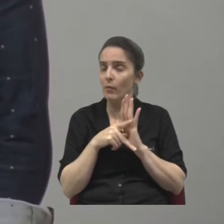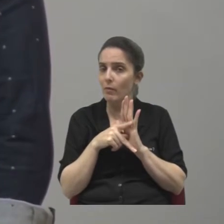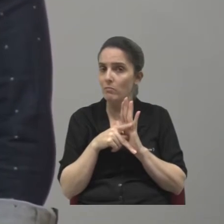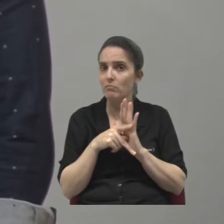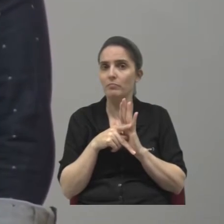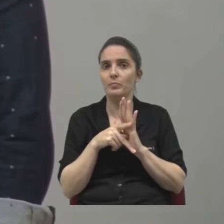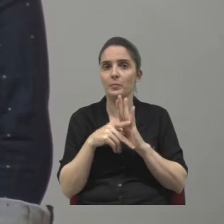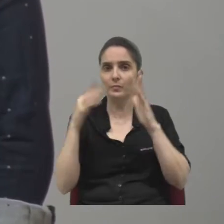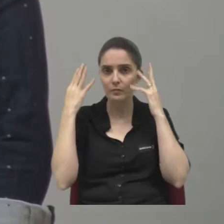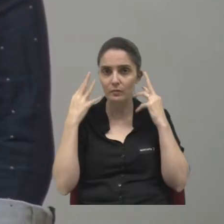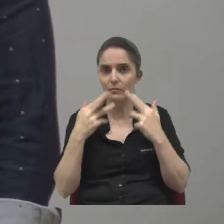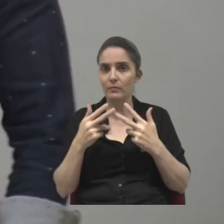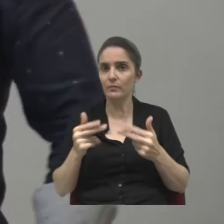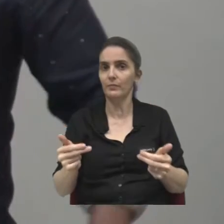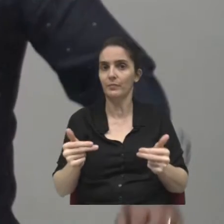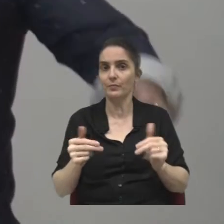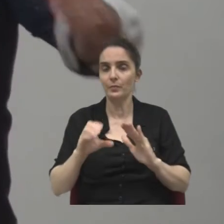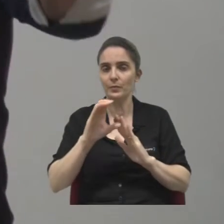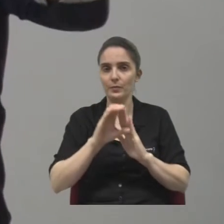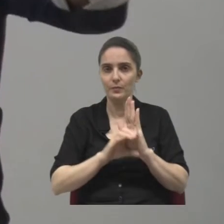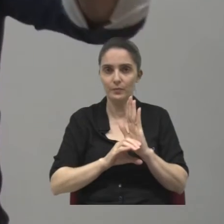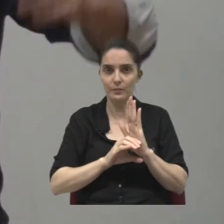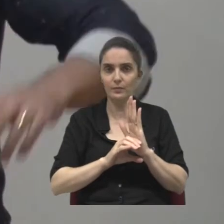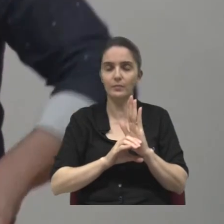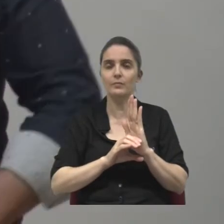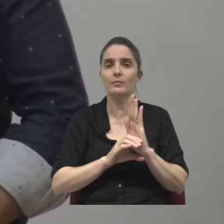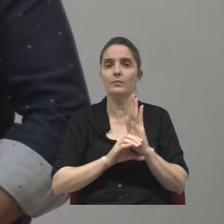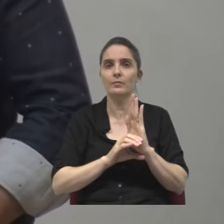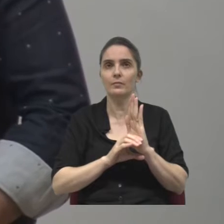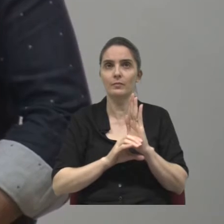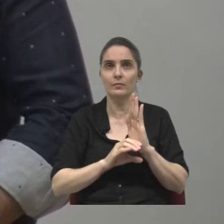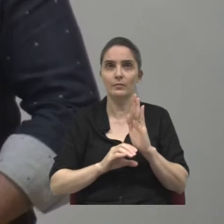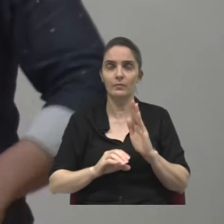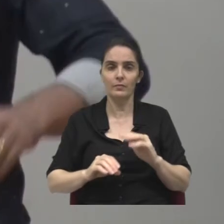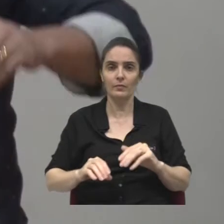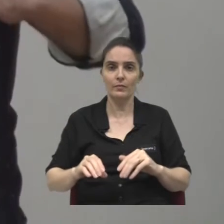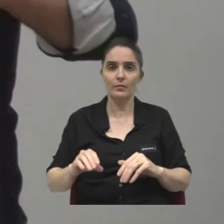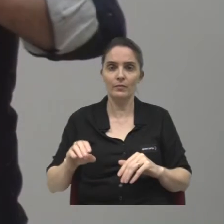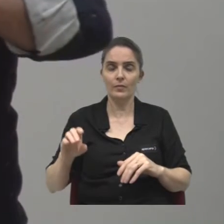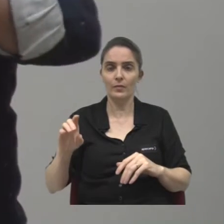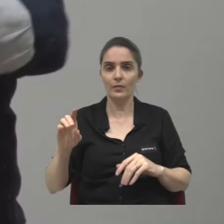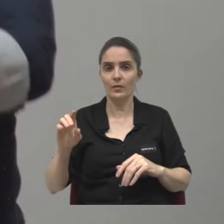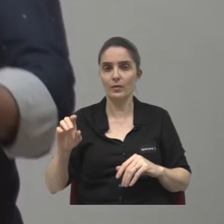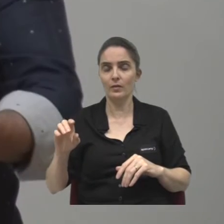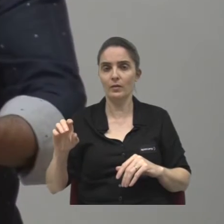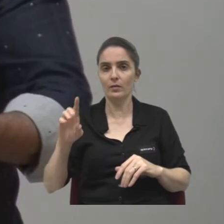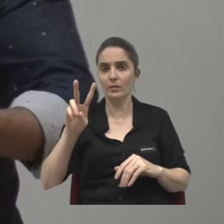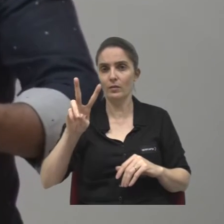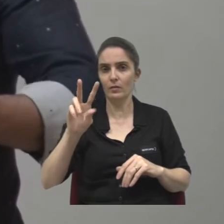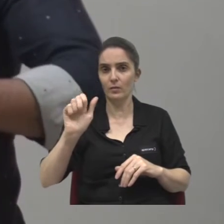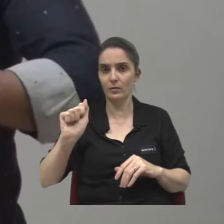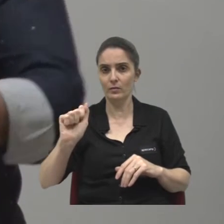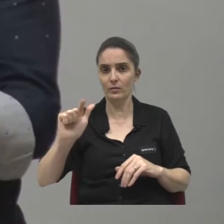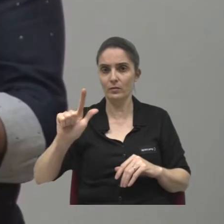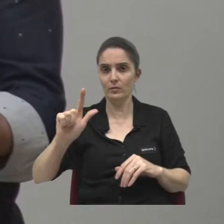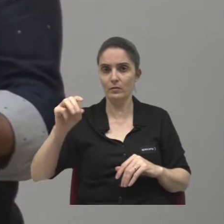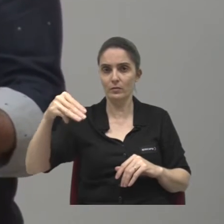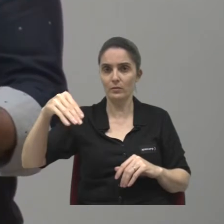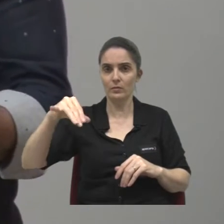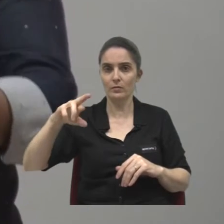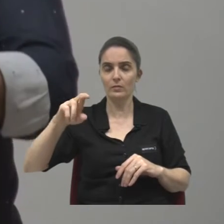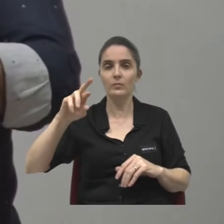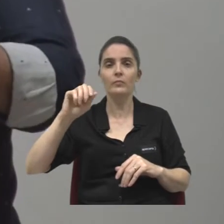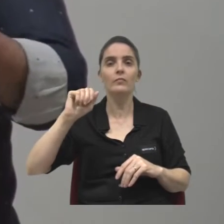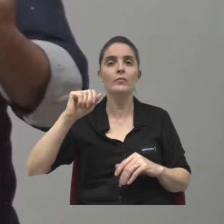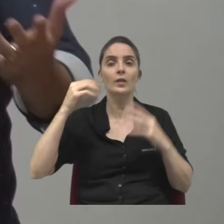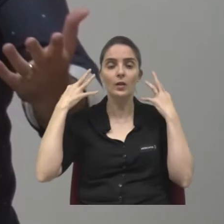O código, teoricamente, doutor Valmir, né, o código penal não, mas o código dos direitos dos animais, porque hoje